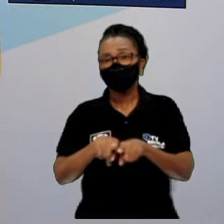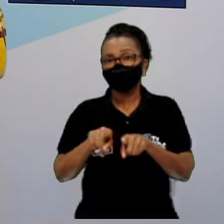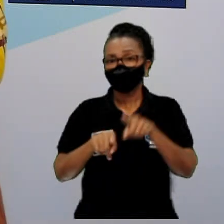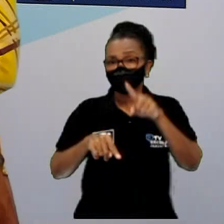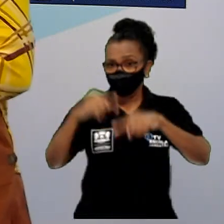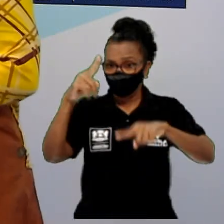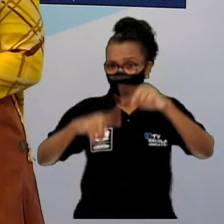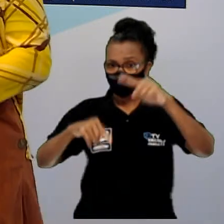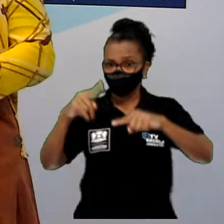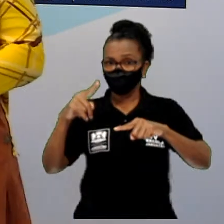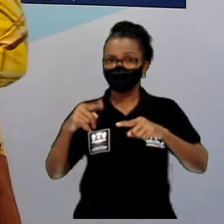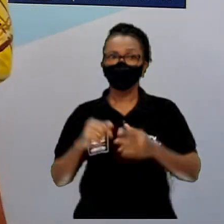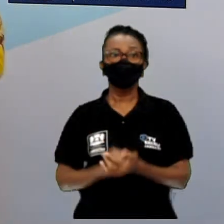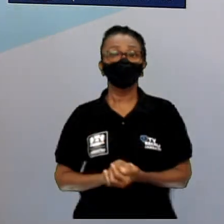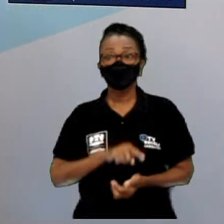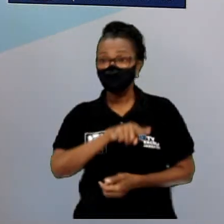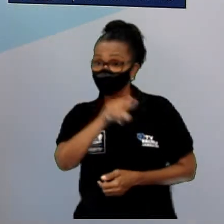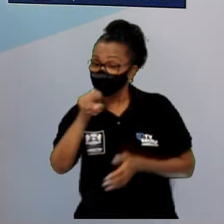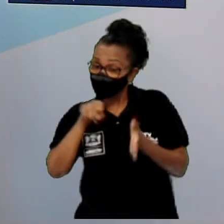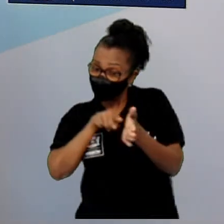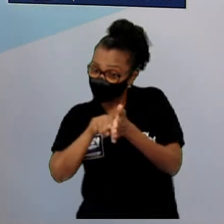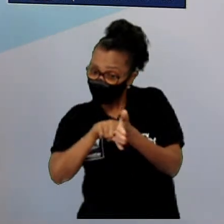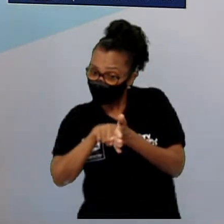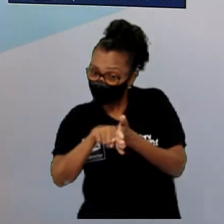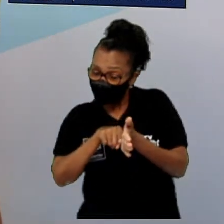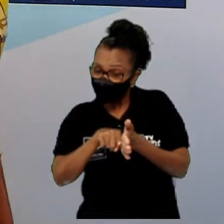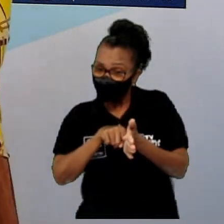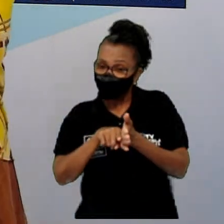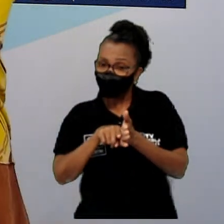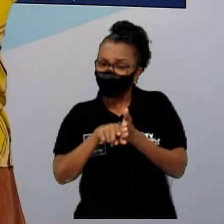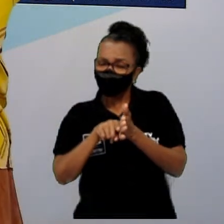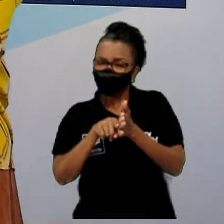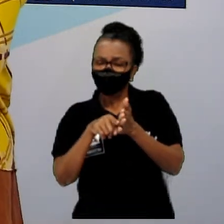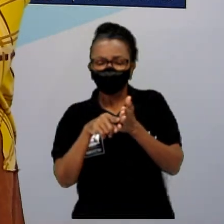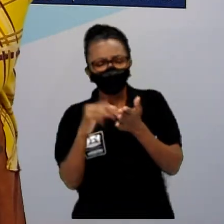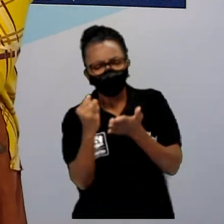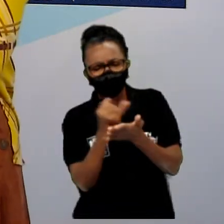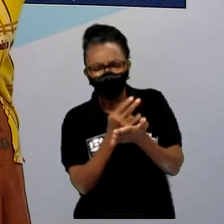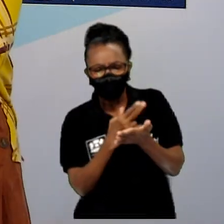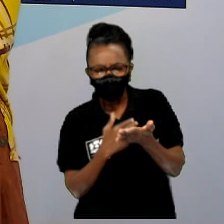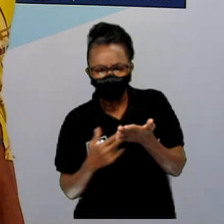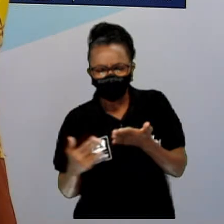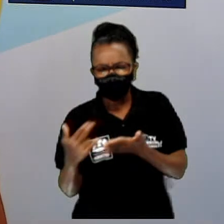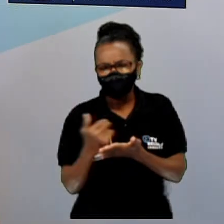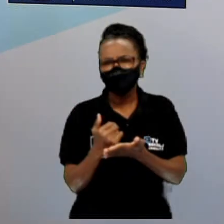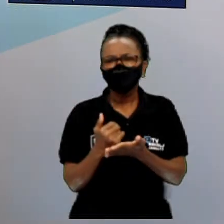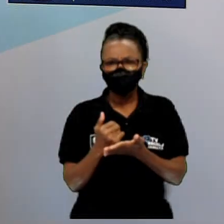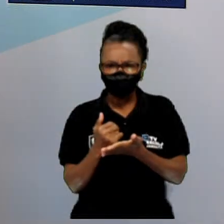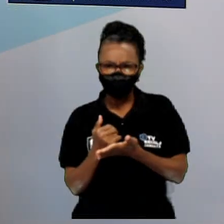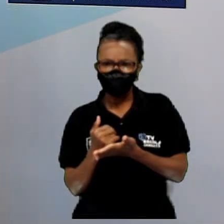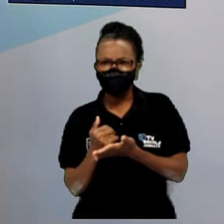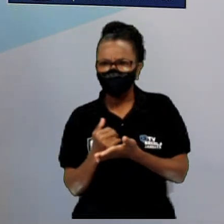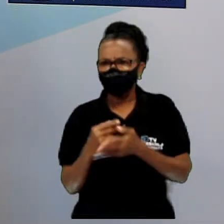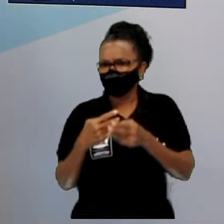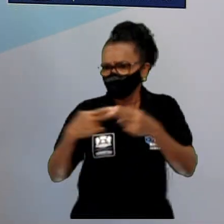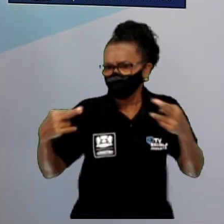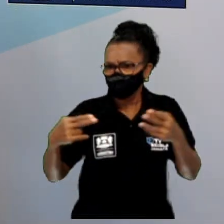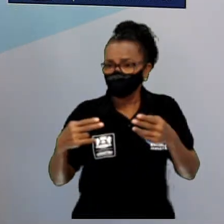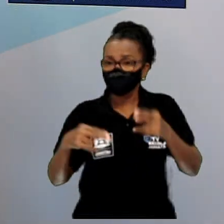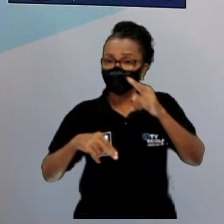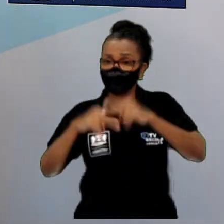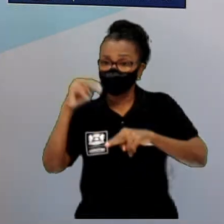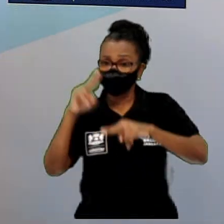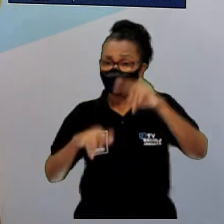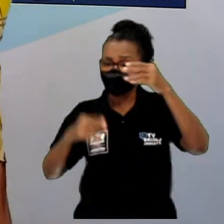lá. E vocês vão pesquisar a figura de um objeto junino e descrever o tipo de